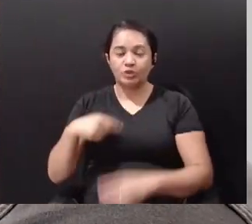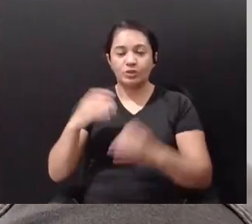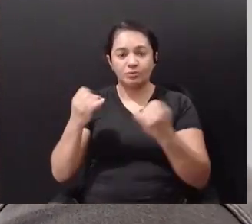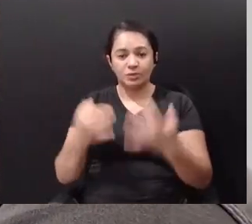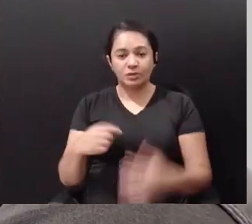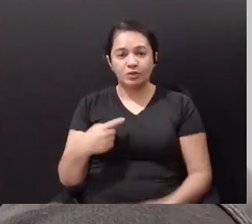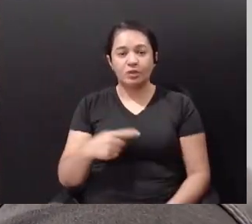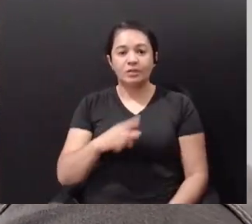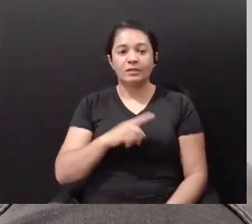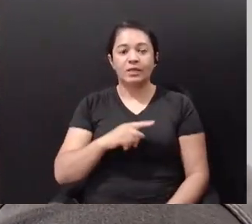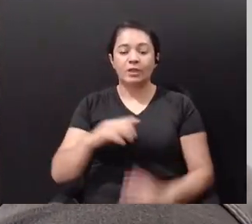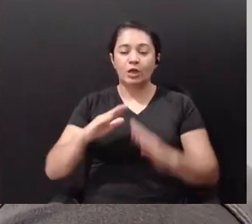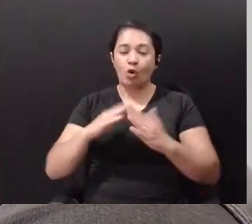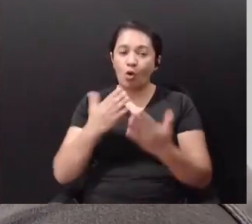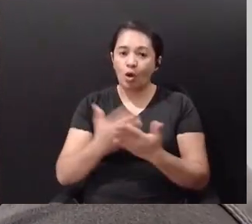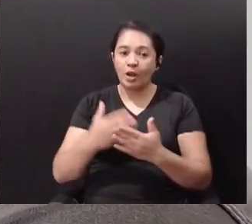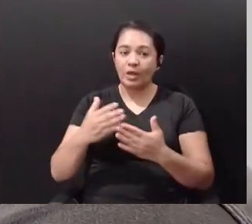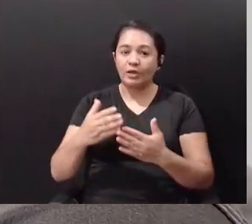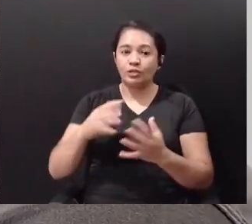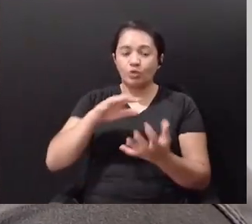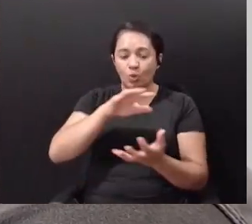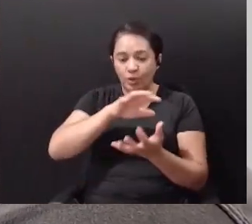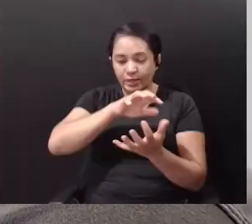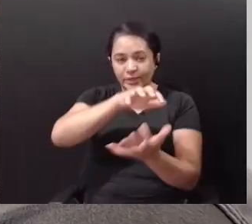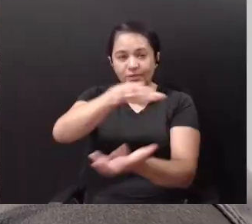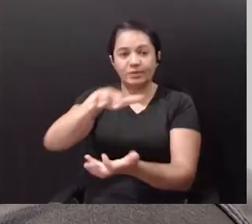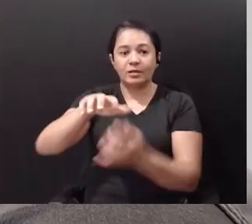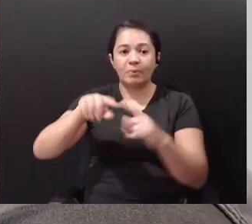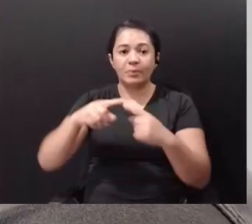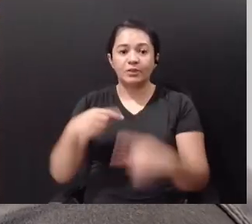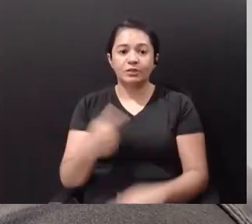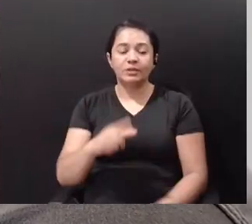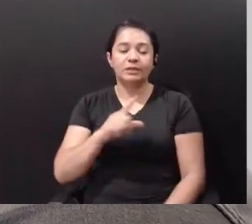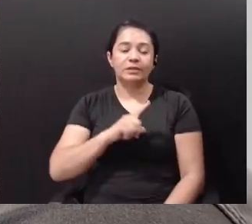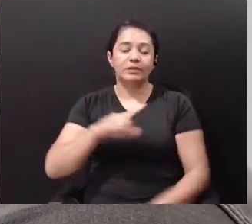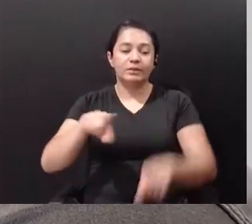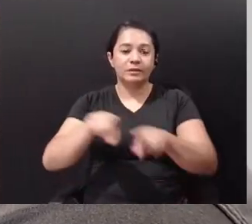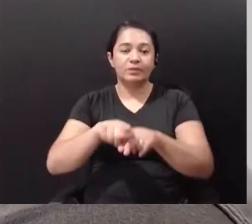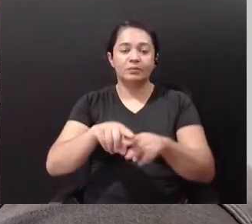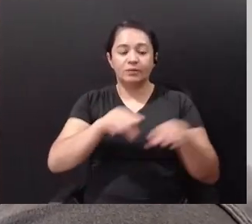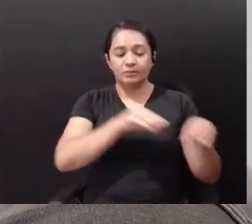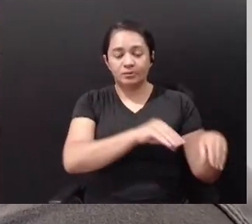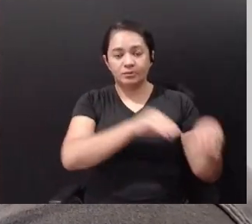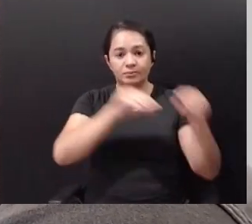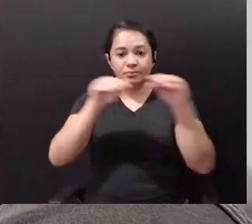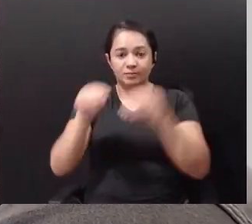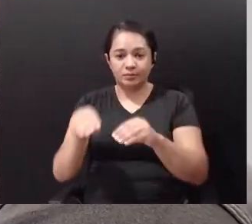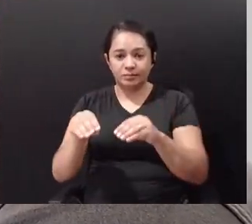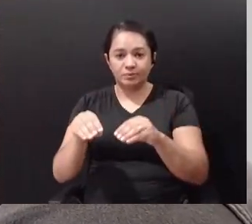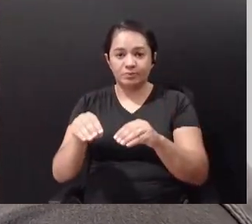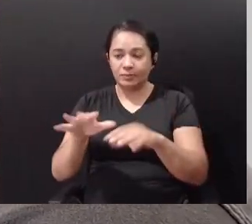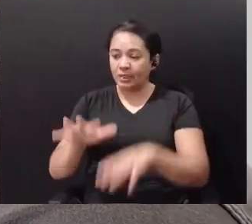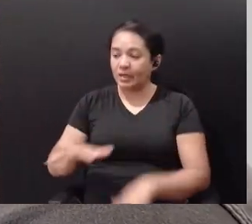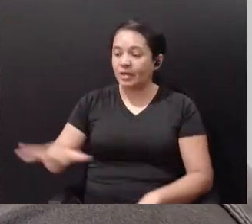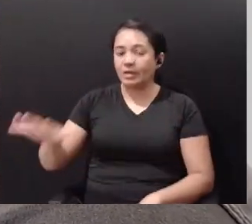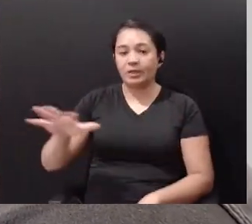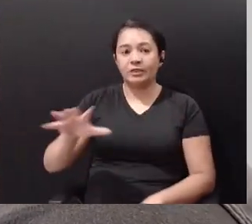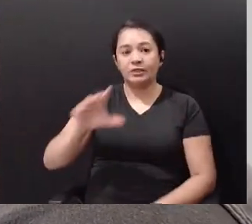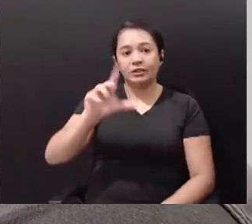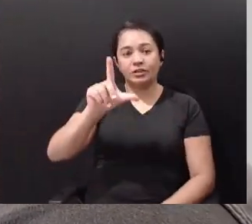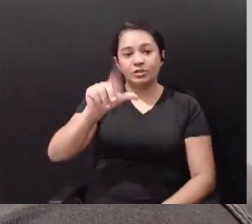Internacional, mas que a gente vai ter também a migração do colégio para a região de Lavras, né?